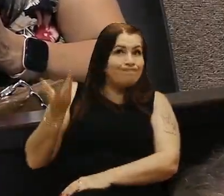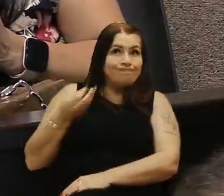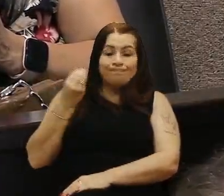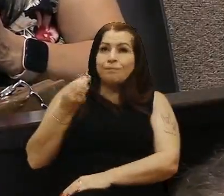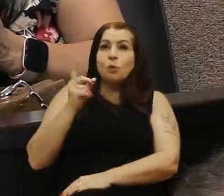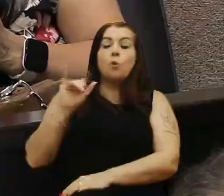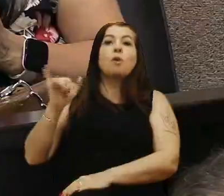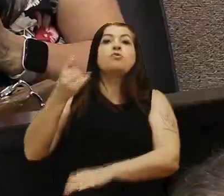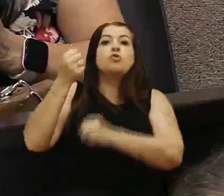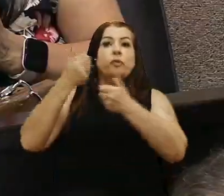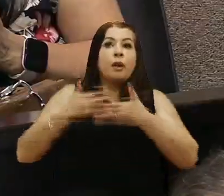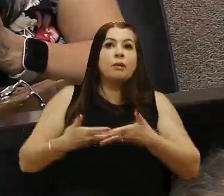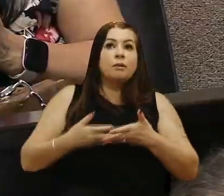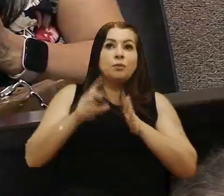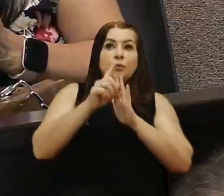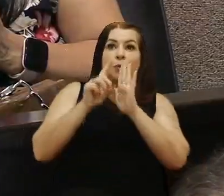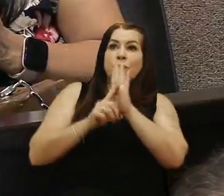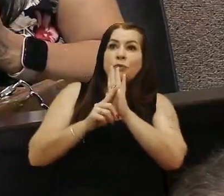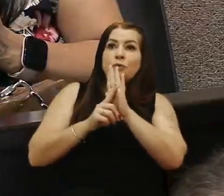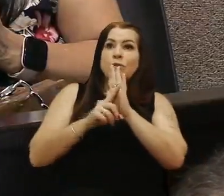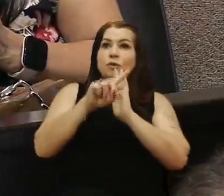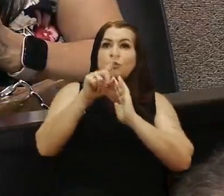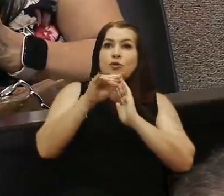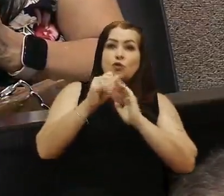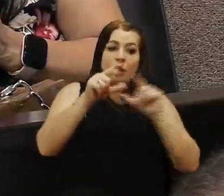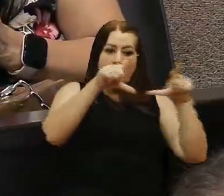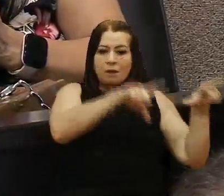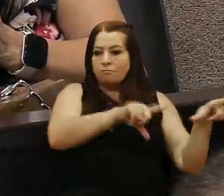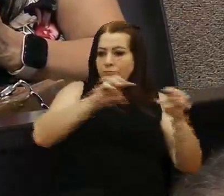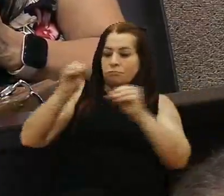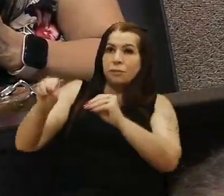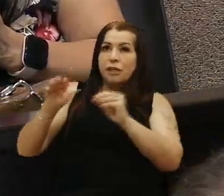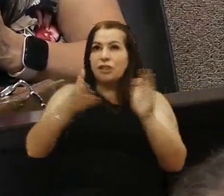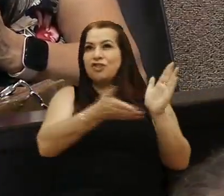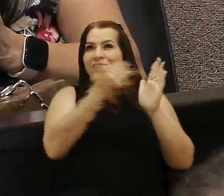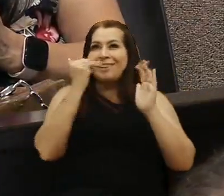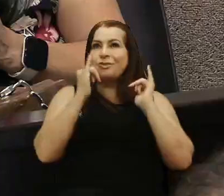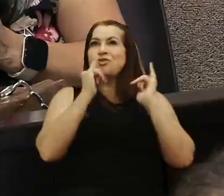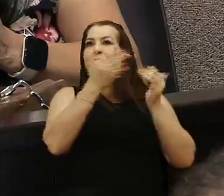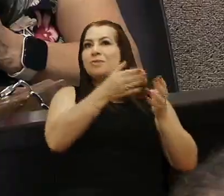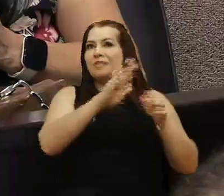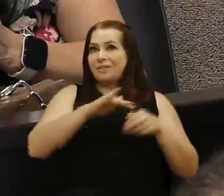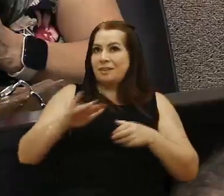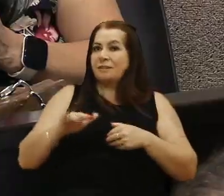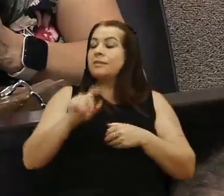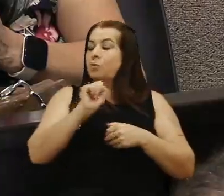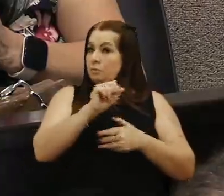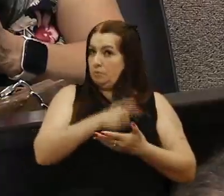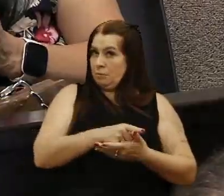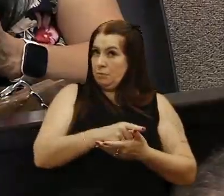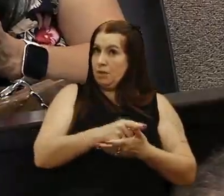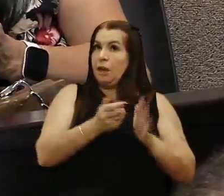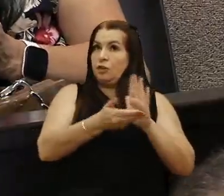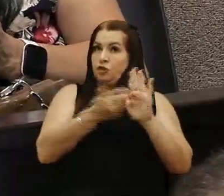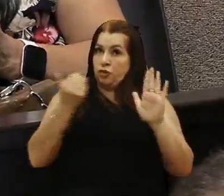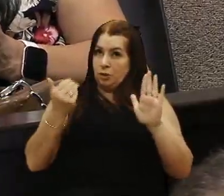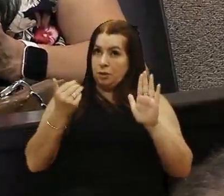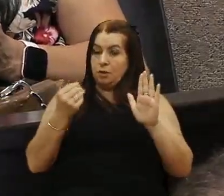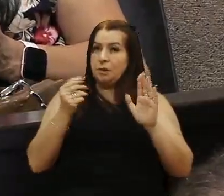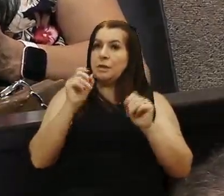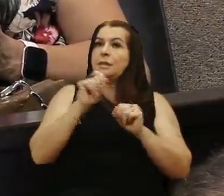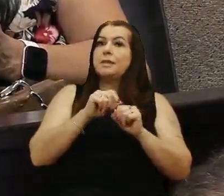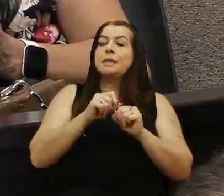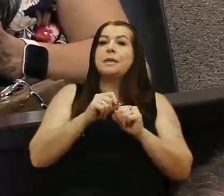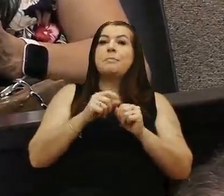que é a justificativa de um decreto de zoneamento? É tirar o transporte daquelas crianças? Isso sim, é tirar o transporte. Mas